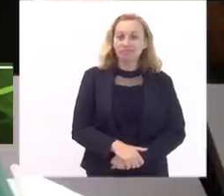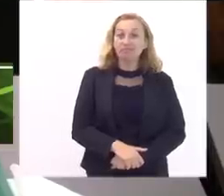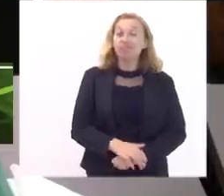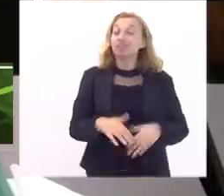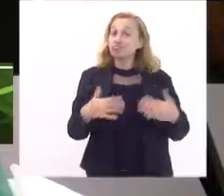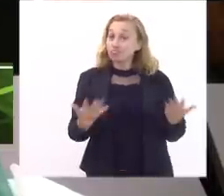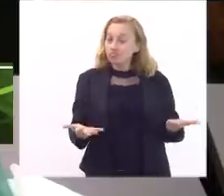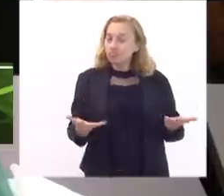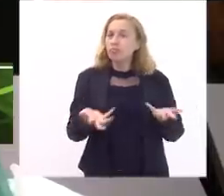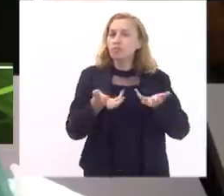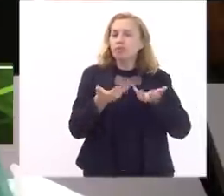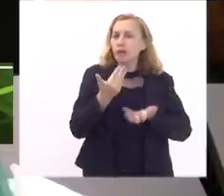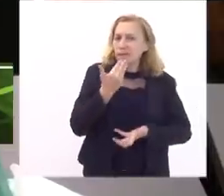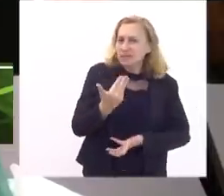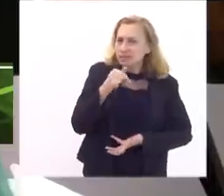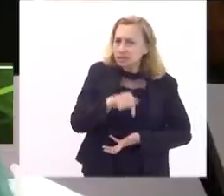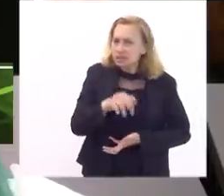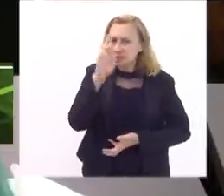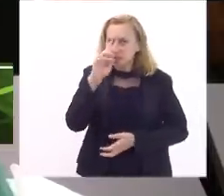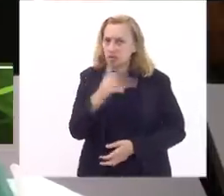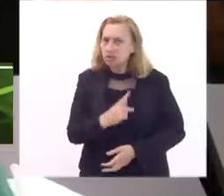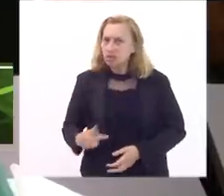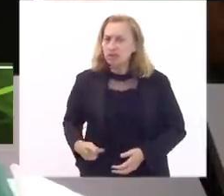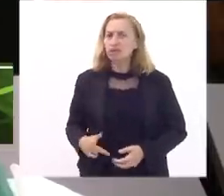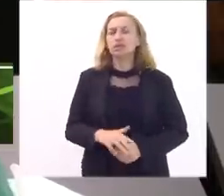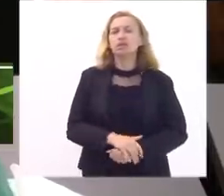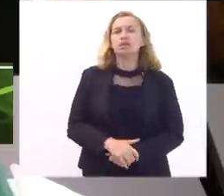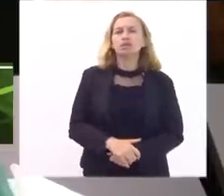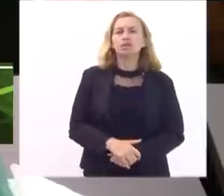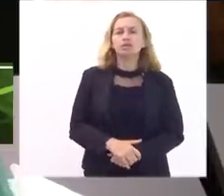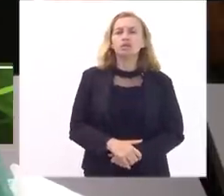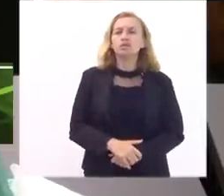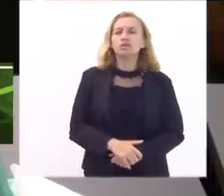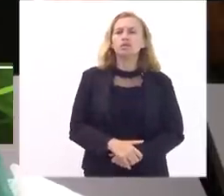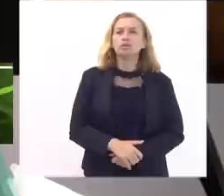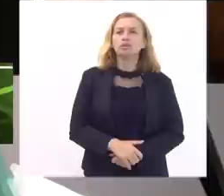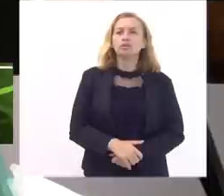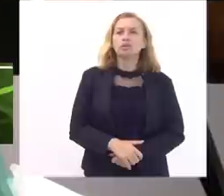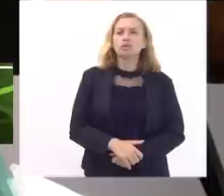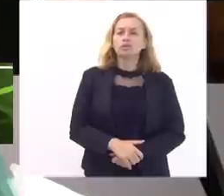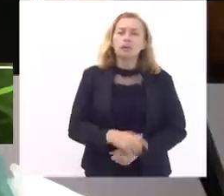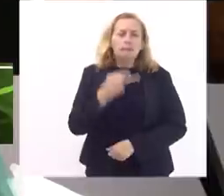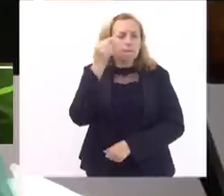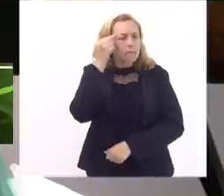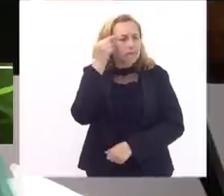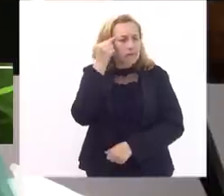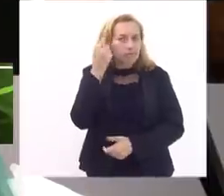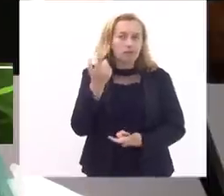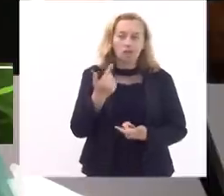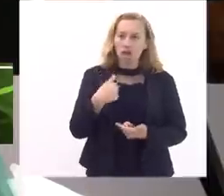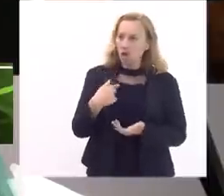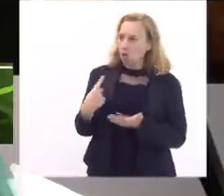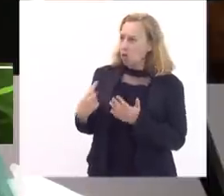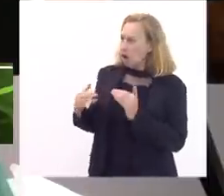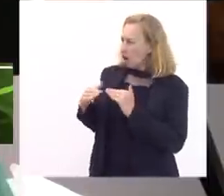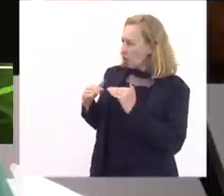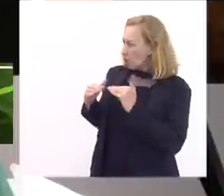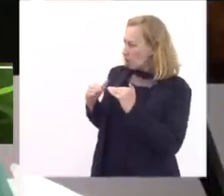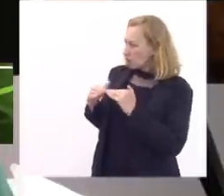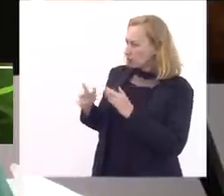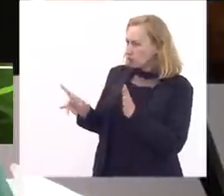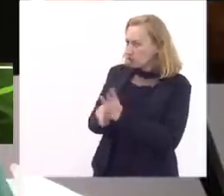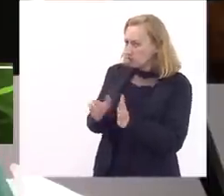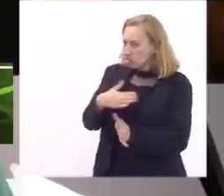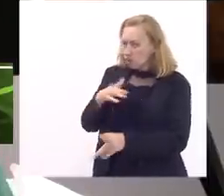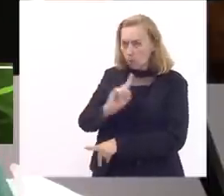Então, eu queria pedir aqui, senhor presidente, que fosse a reflexão. Não vou fazer acordo em projeto que não é meu.